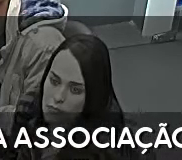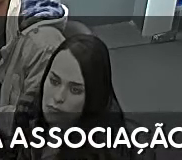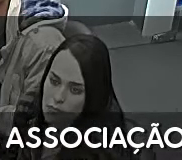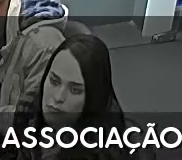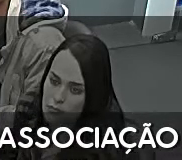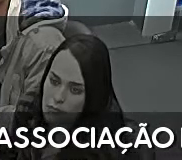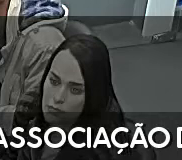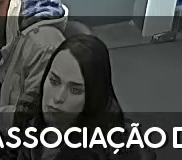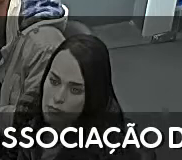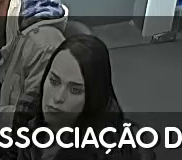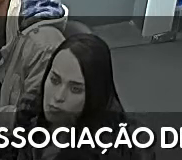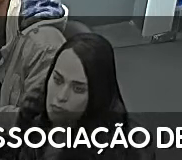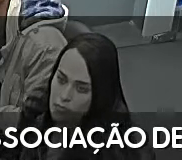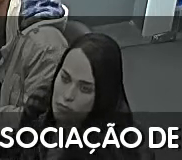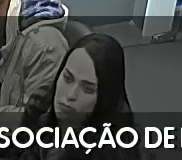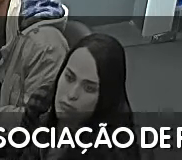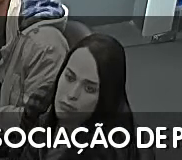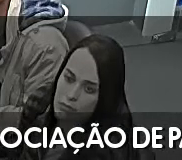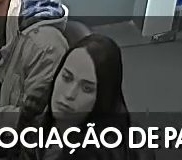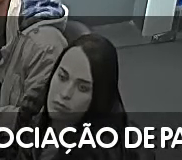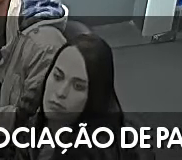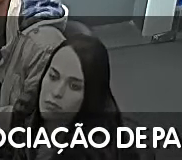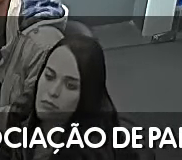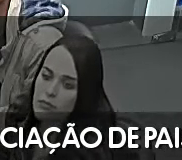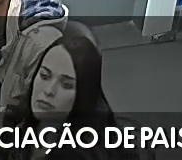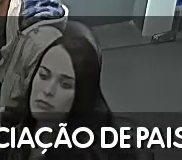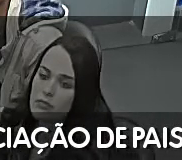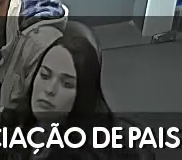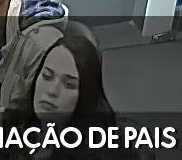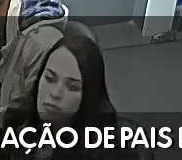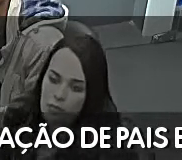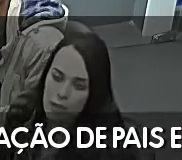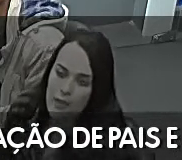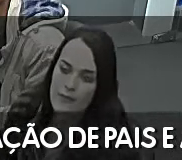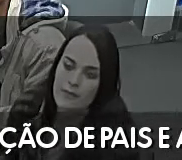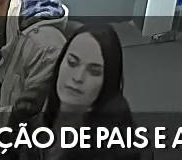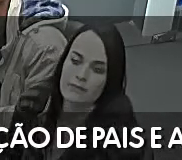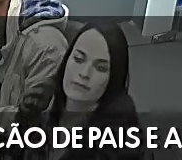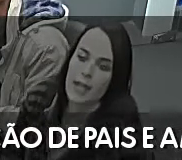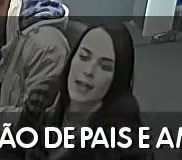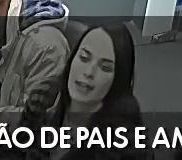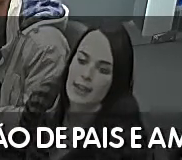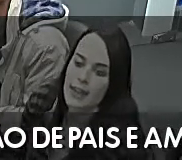formal é muito, muito polido para... É muito difícil para